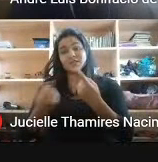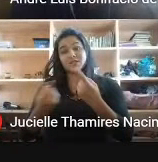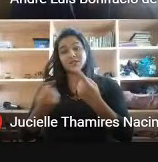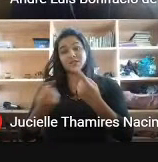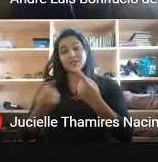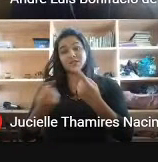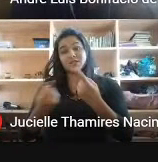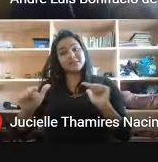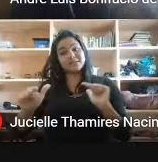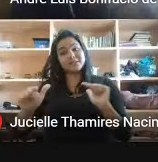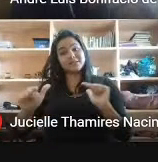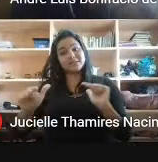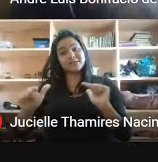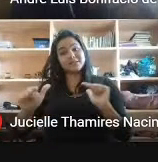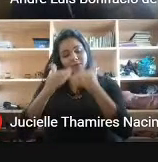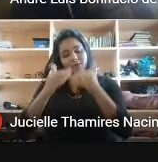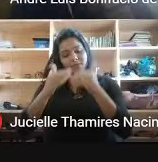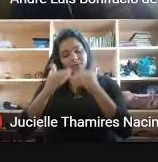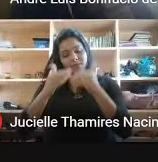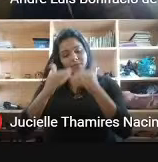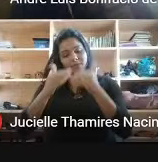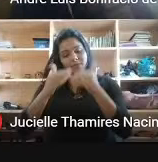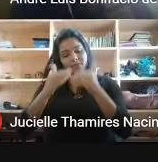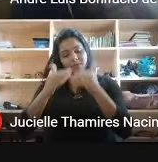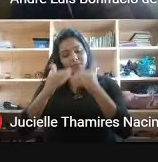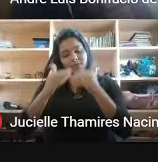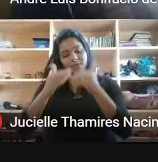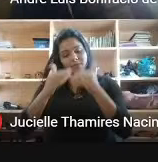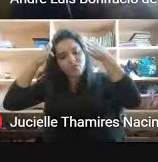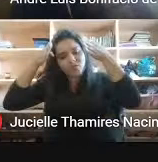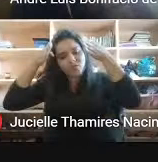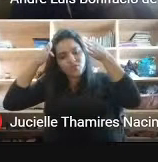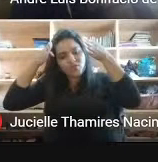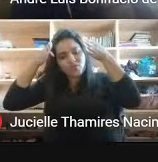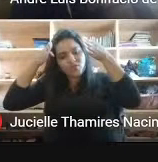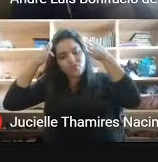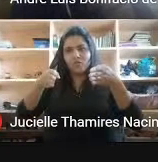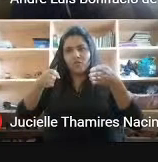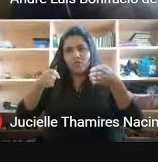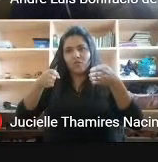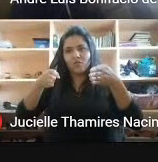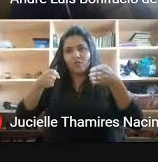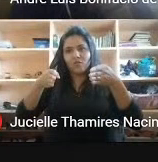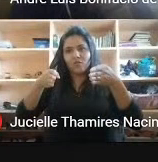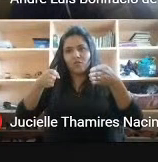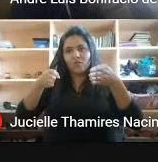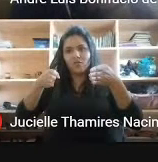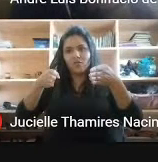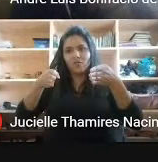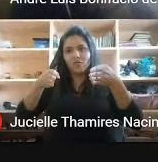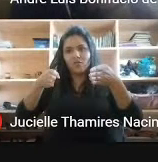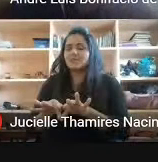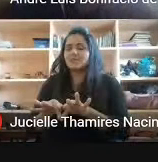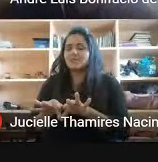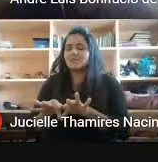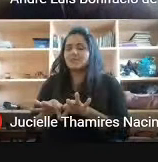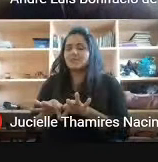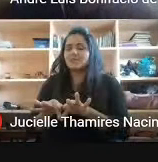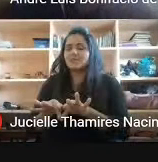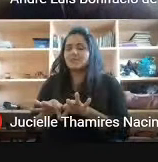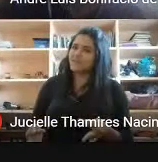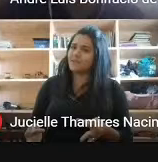trabalharmos daqui para frente, focar nas populações mais vulneráveis, e segundo, de estar fortalecendo